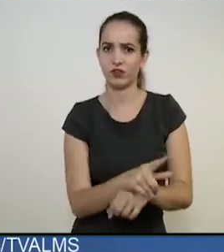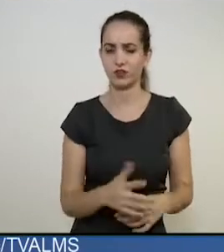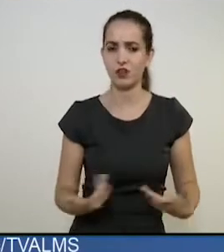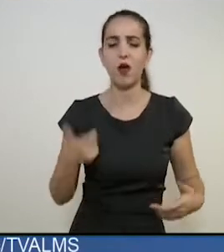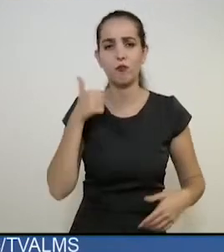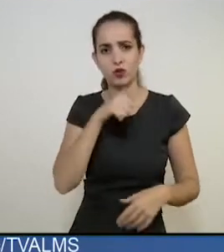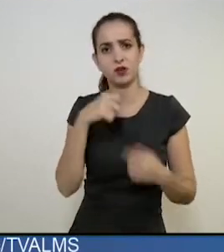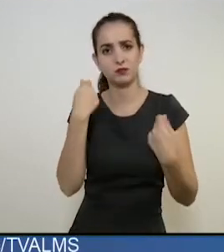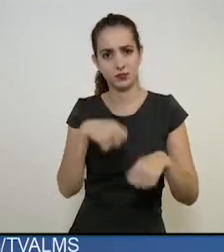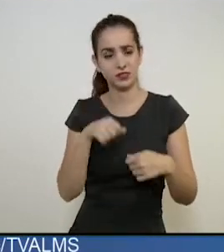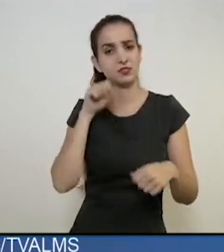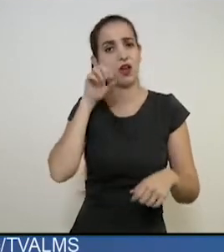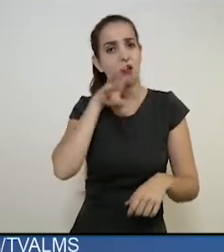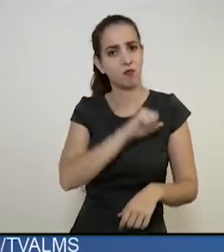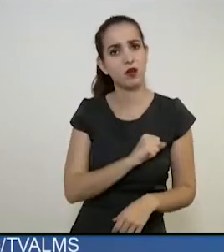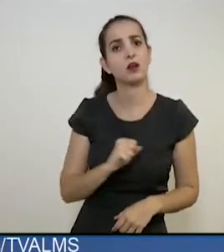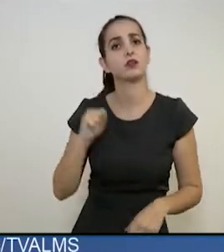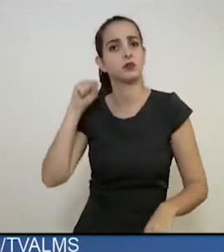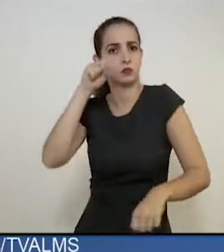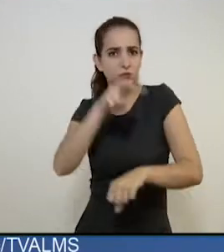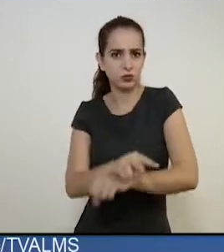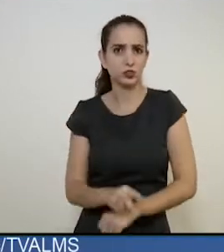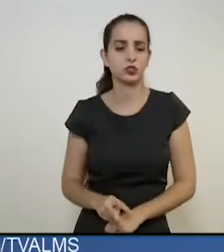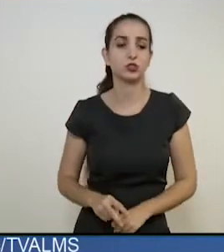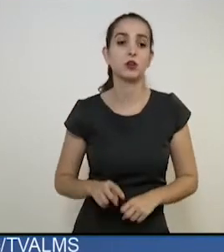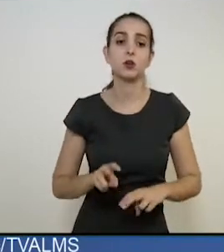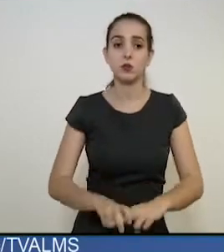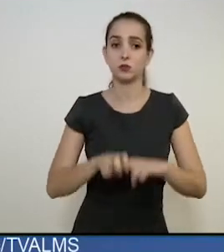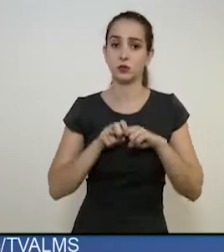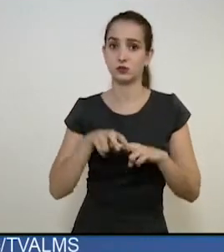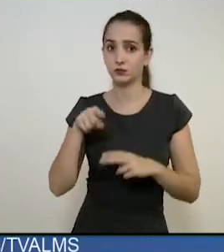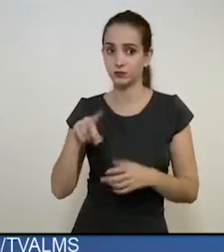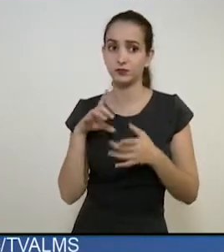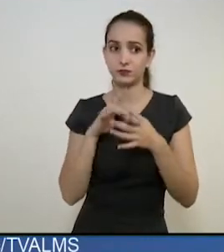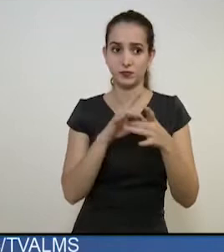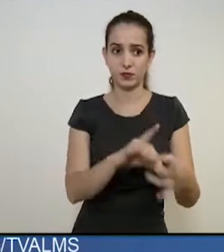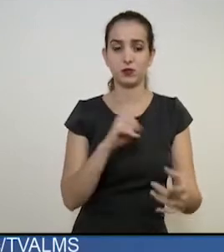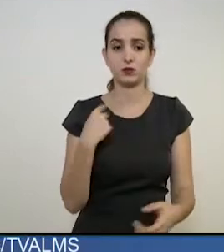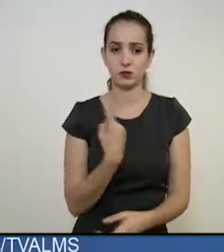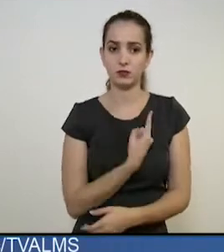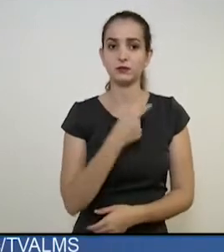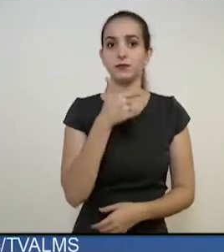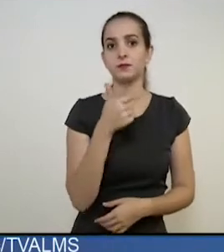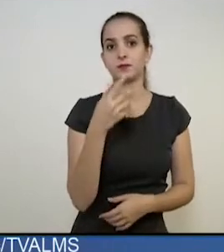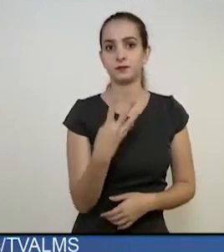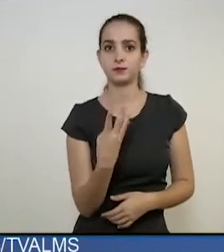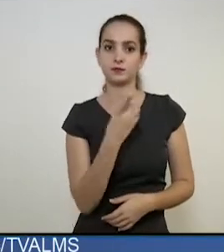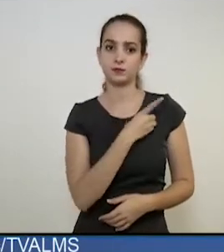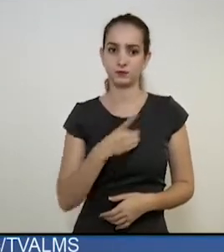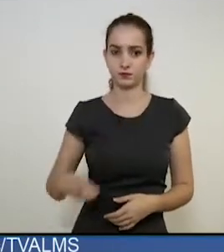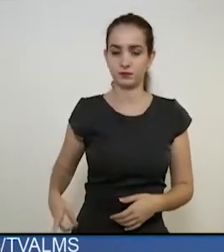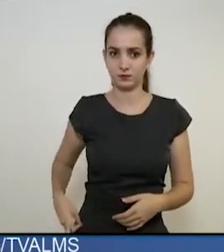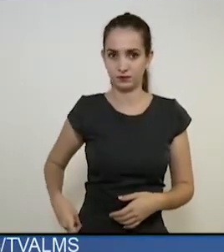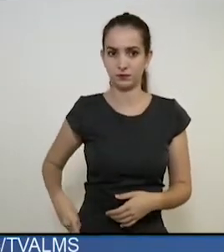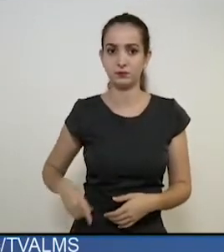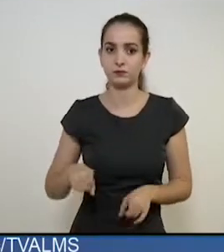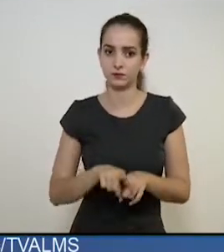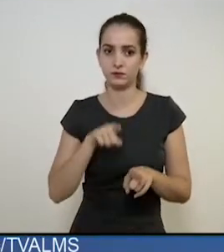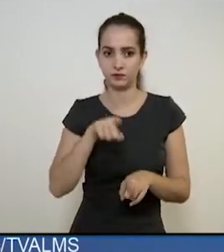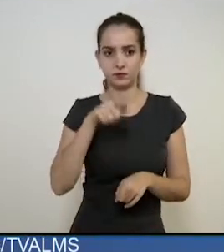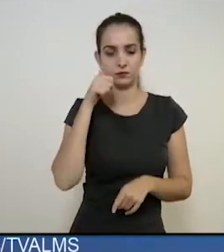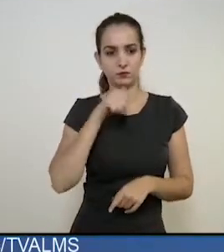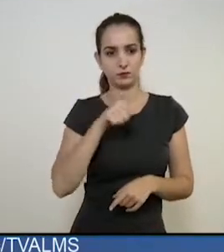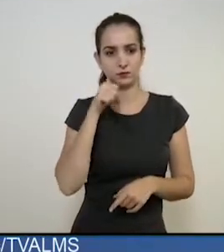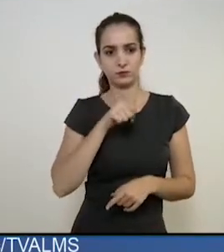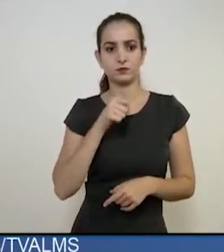ser respeitada e protegida. Sim. E é nesse sentido que todos nós, os 24 deputados e Vossa Excelência como mulher, Antonieta,